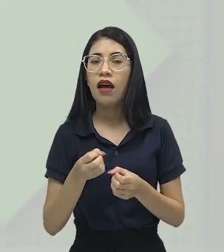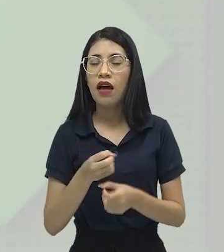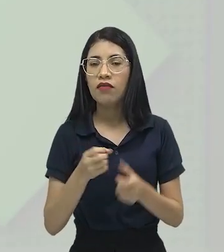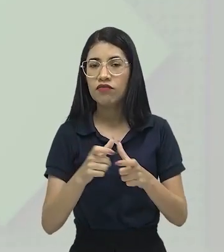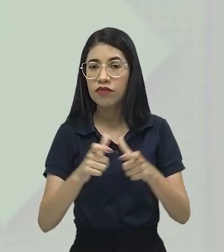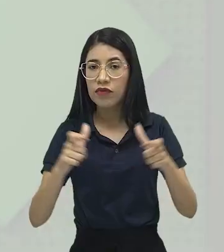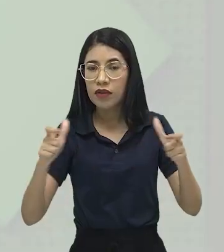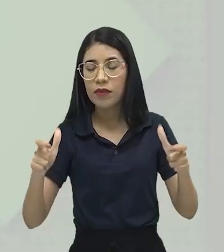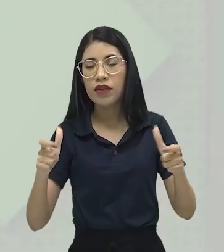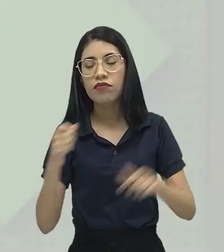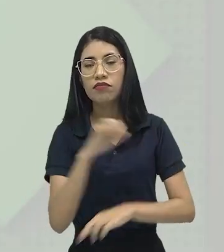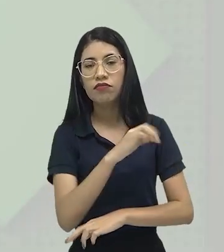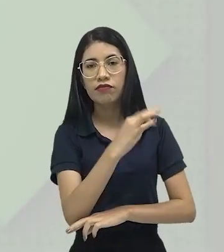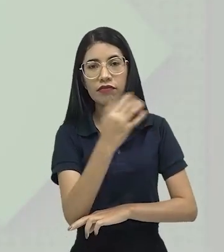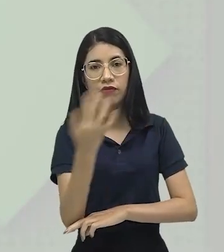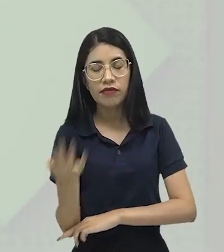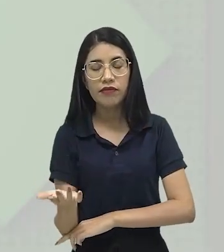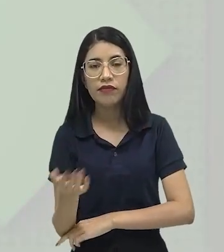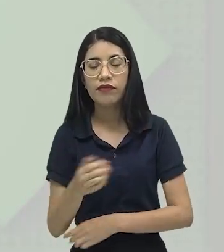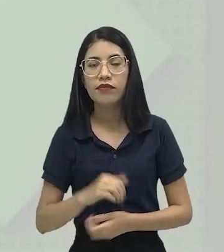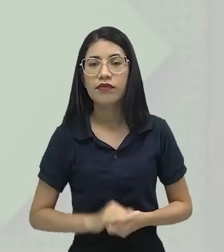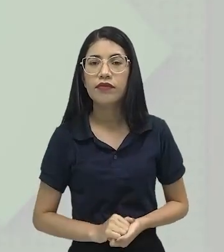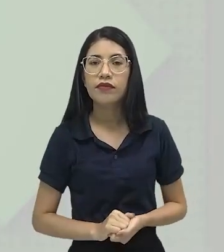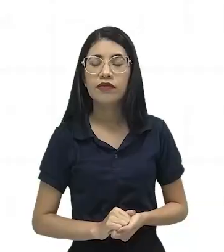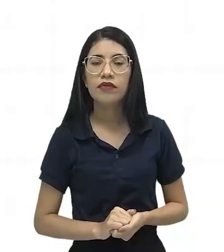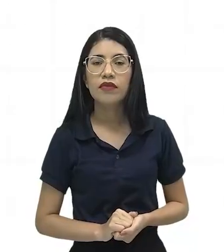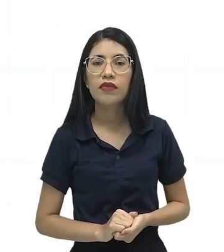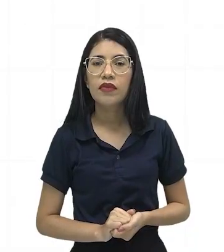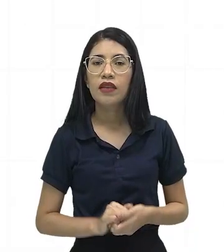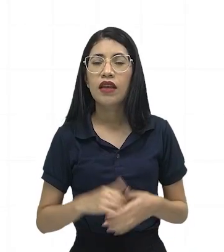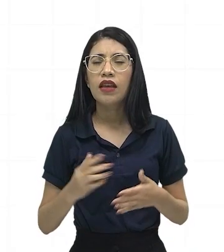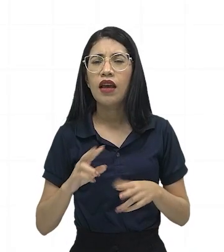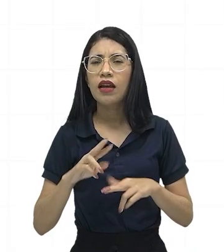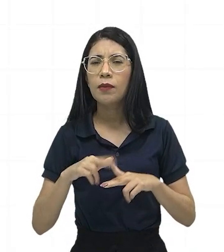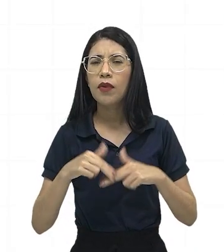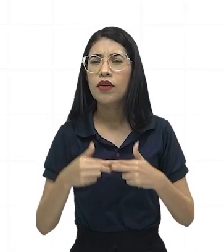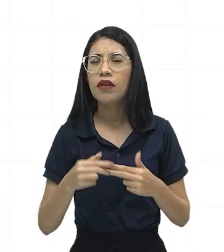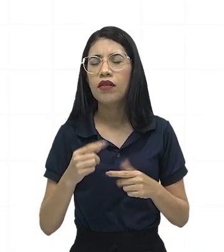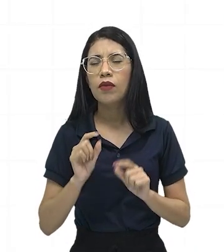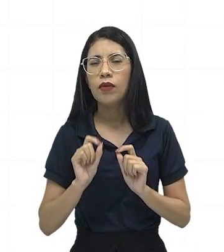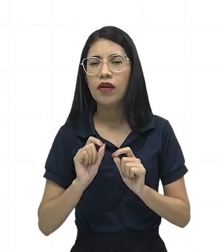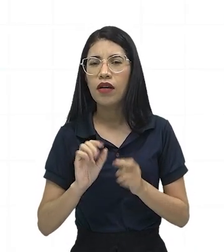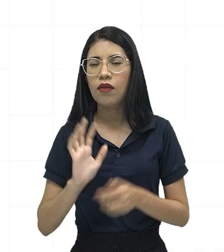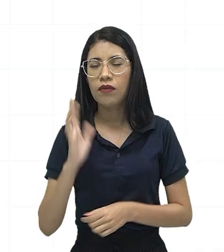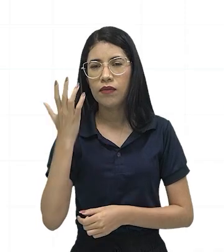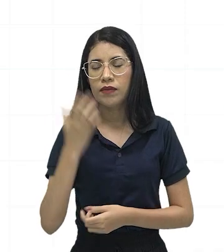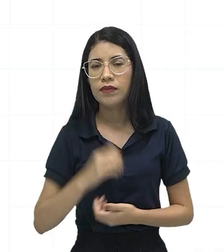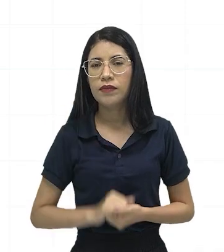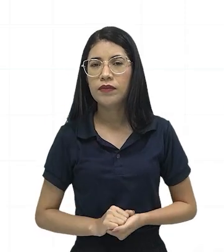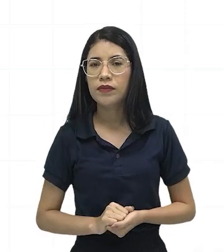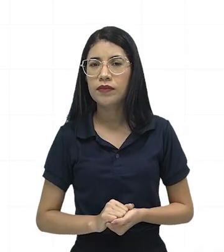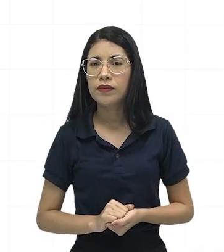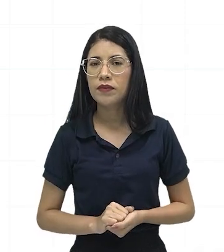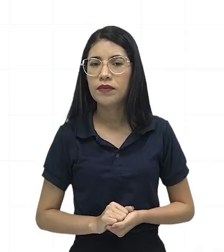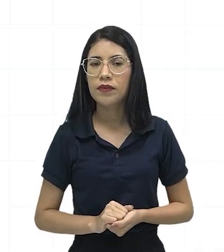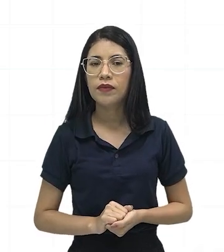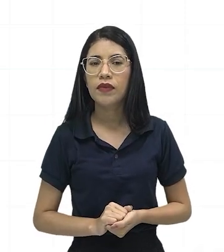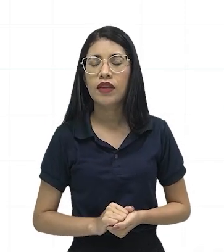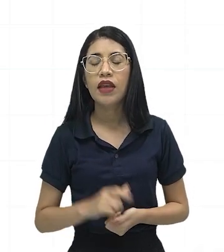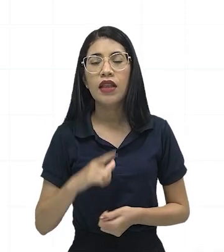foi desmatada, certo? E quais são as causas do desmatamento? Então, nós temos aí a agricultura